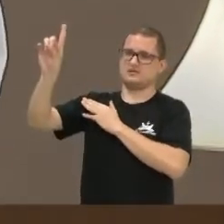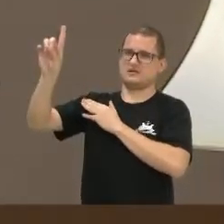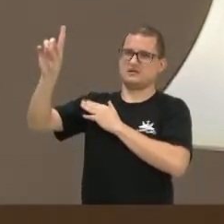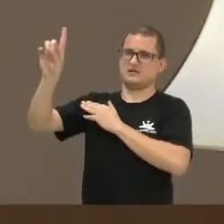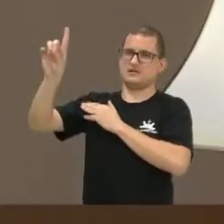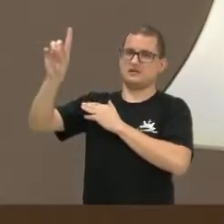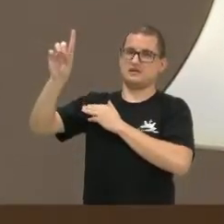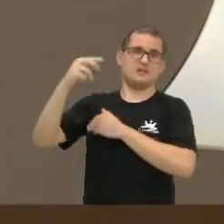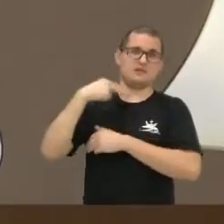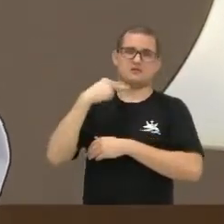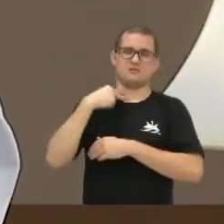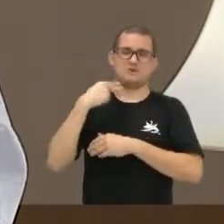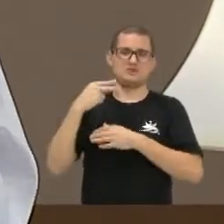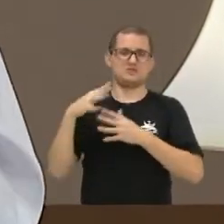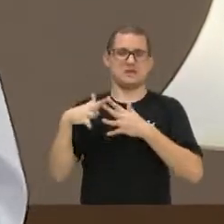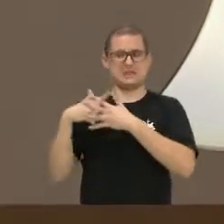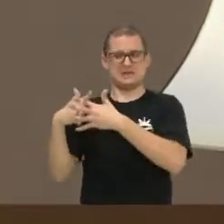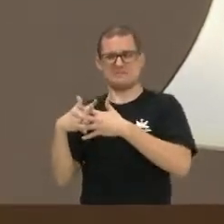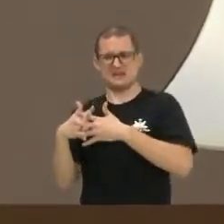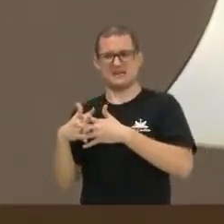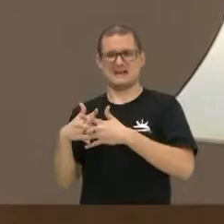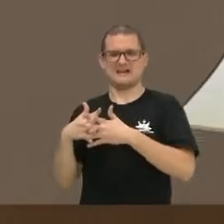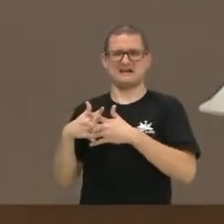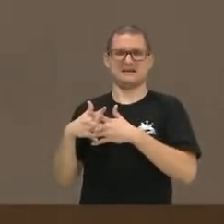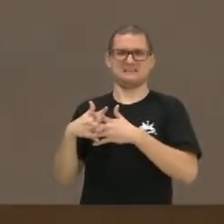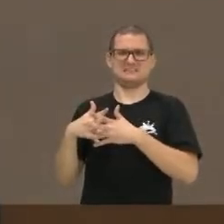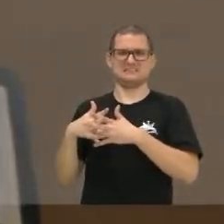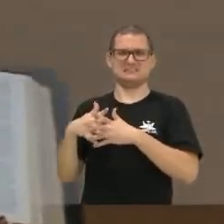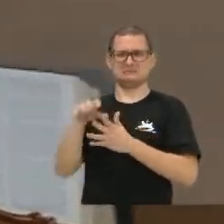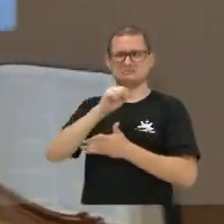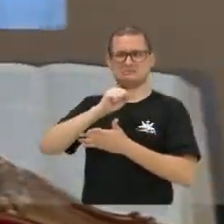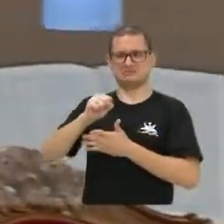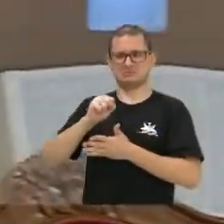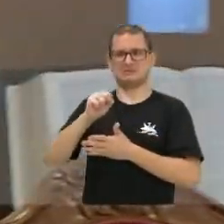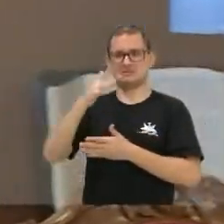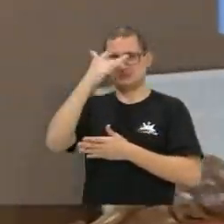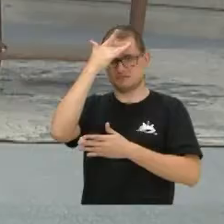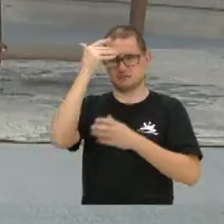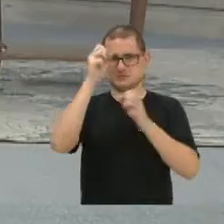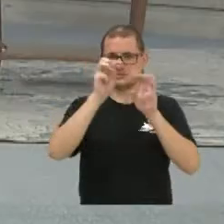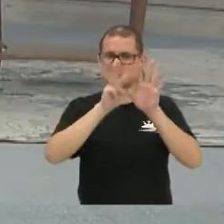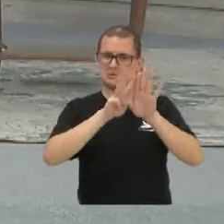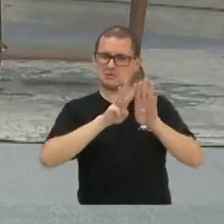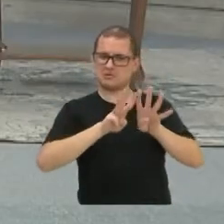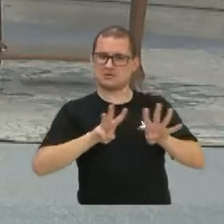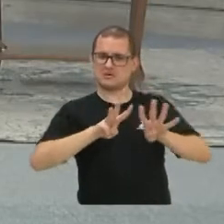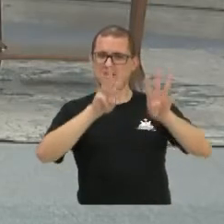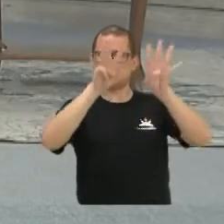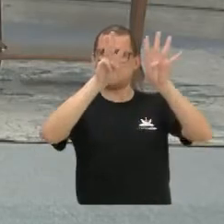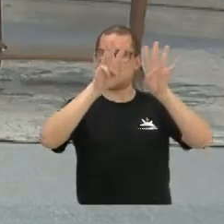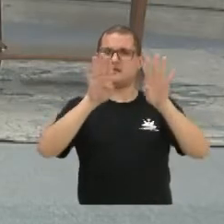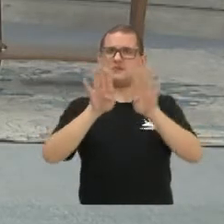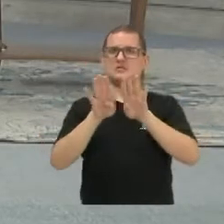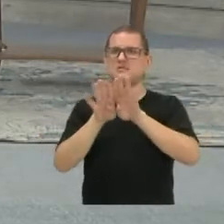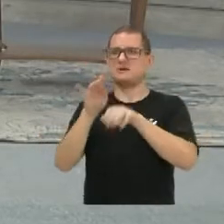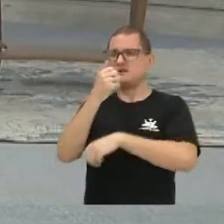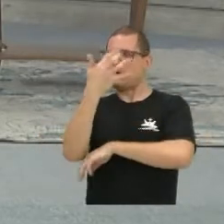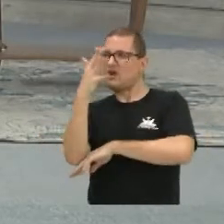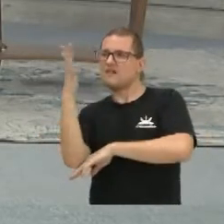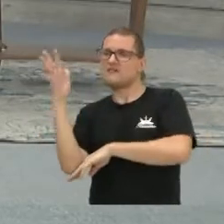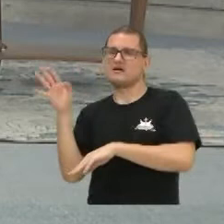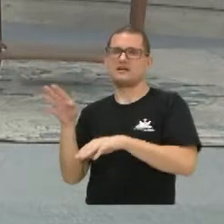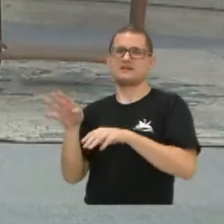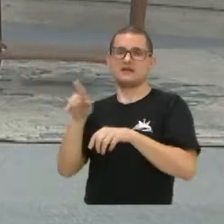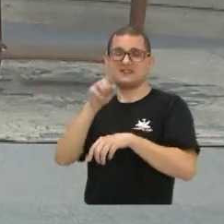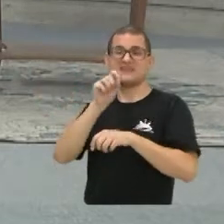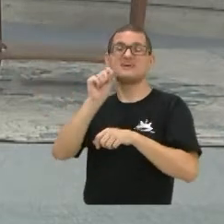e os dois estão de lábios são formas simbólicas para referir-se a o coletivo de